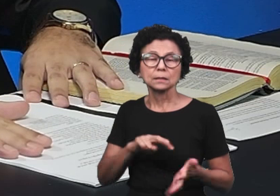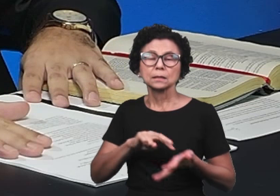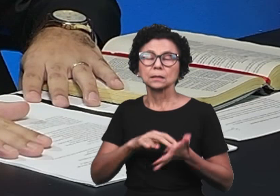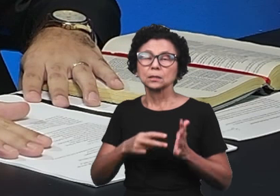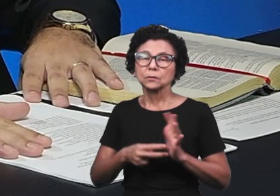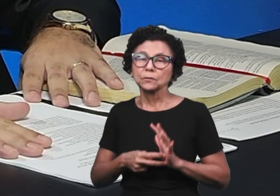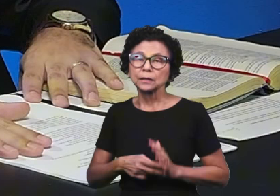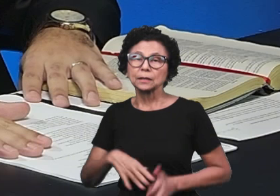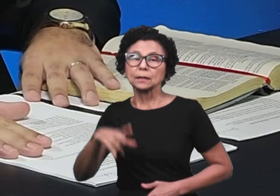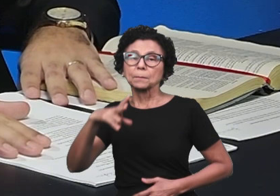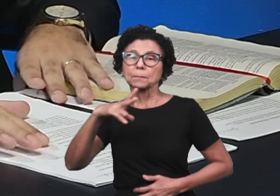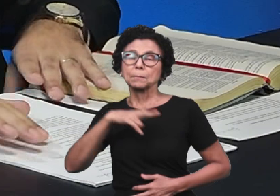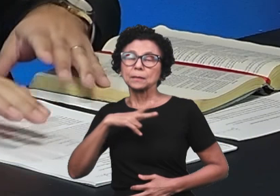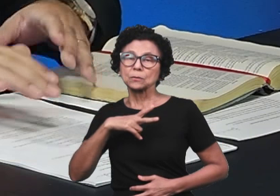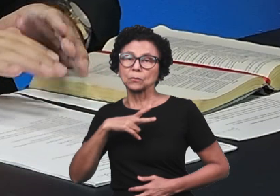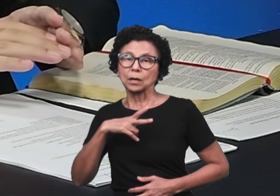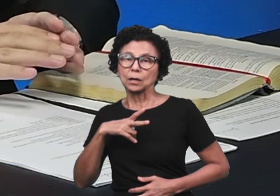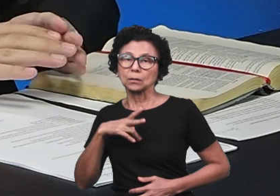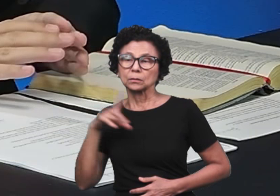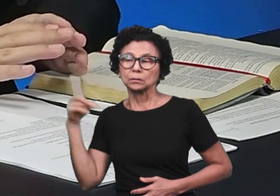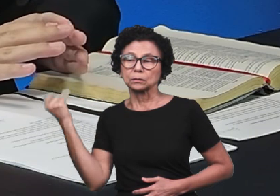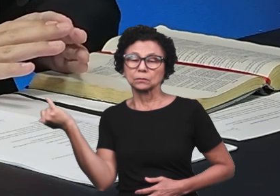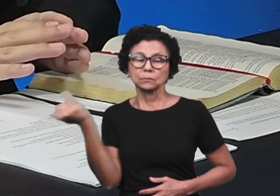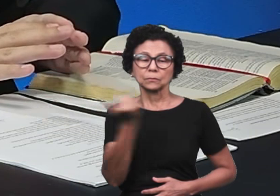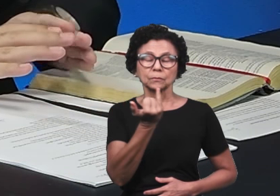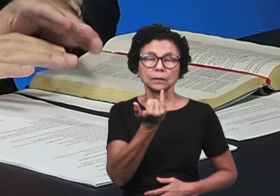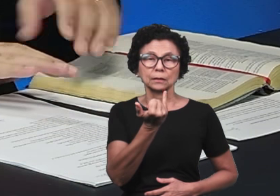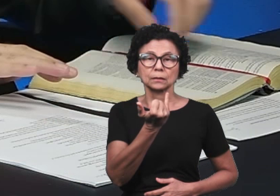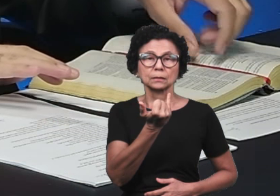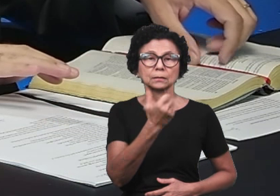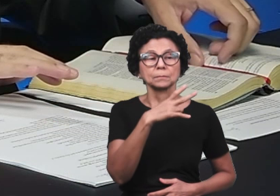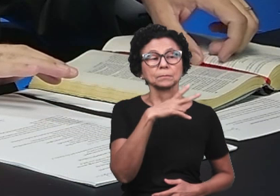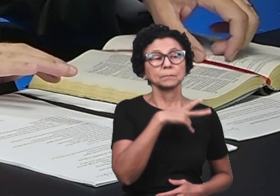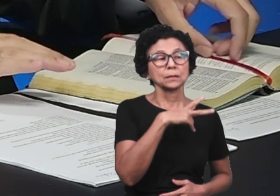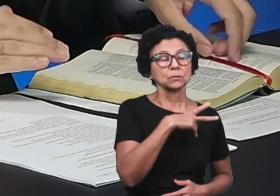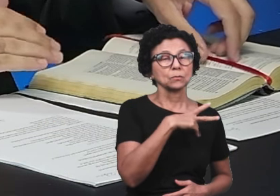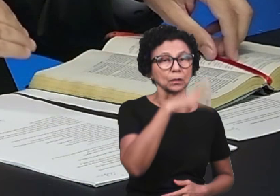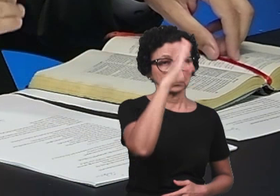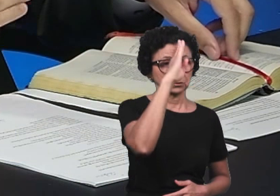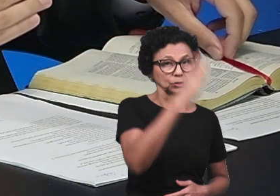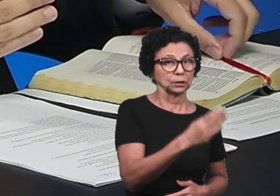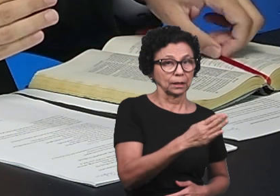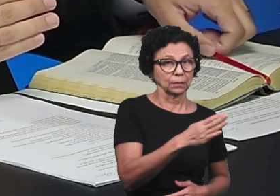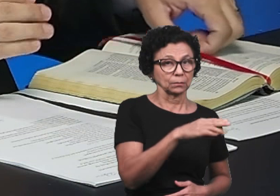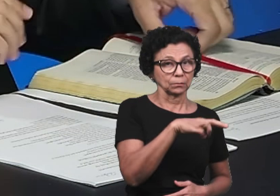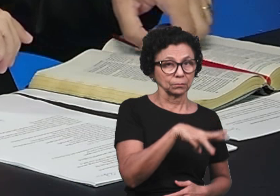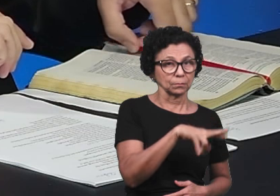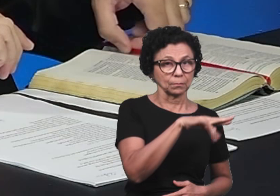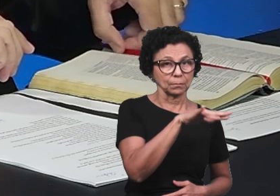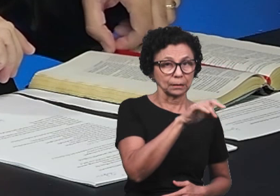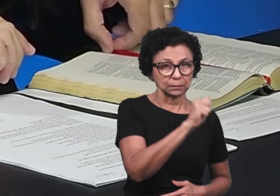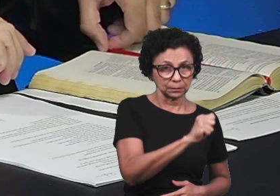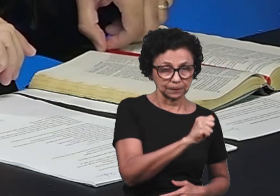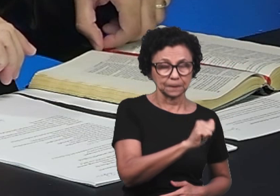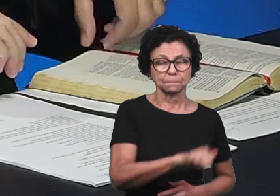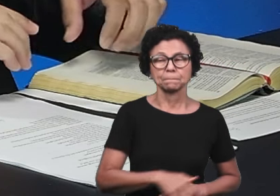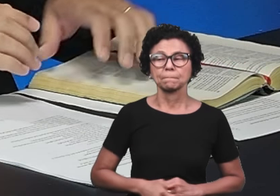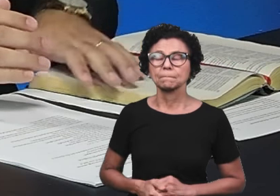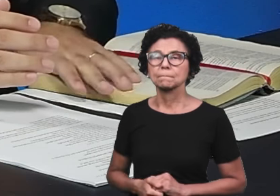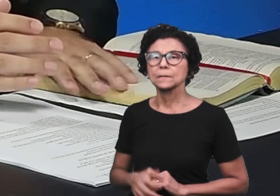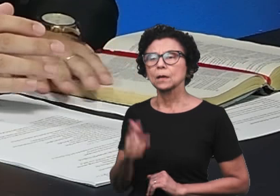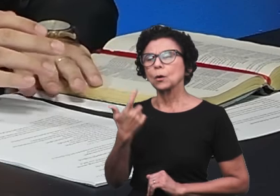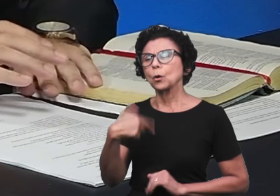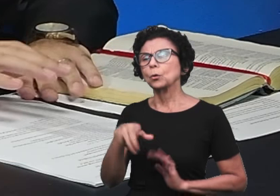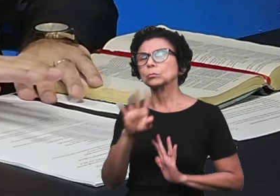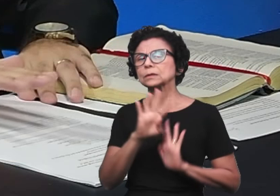ao chamado é individual. Mas tem algo novo aqui nesse texto em relação a muitos outros. O primeiro é